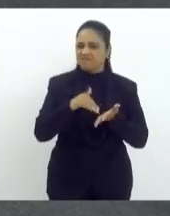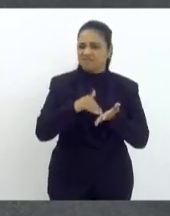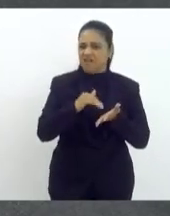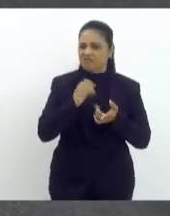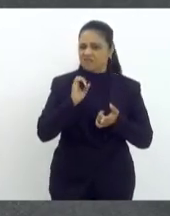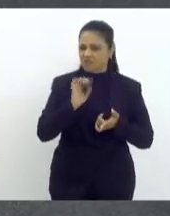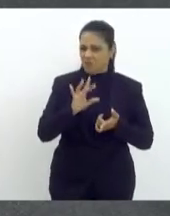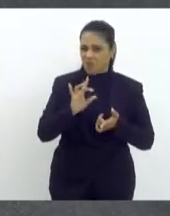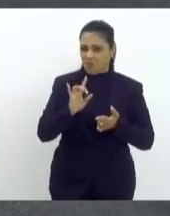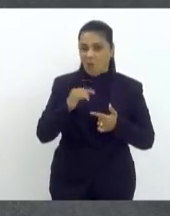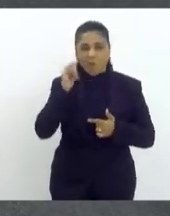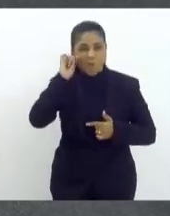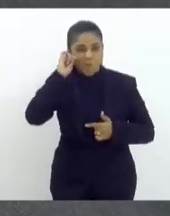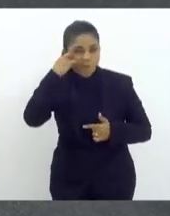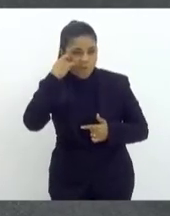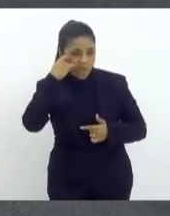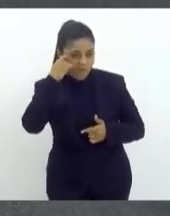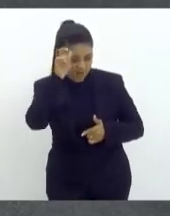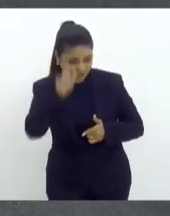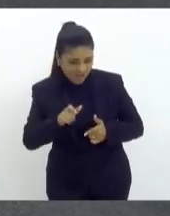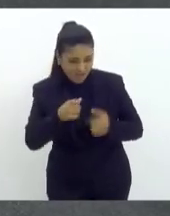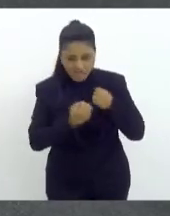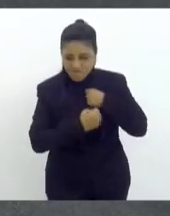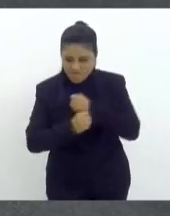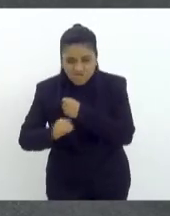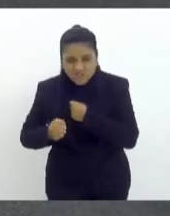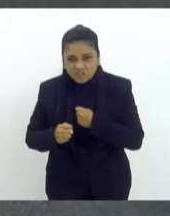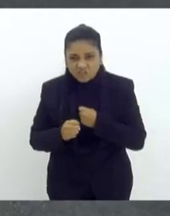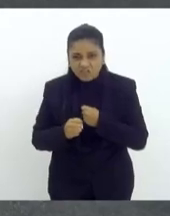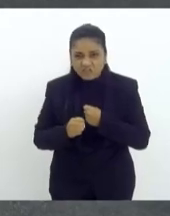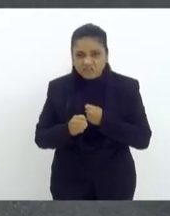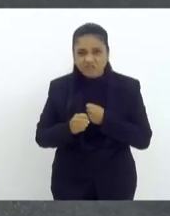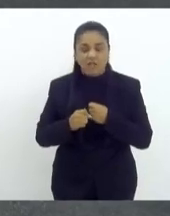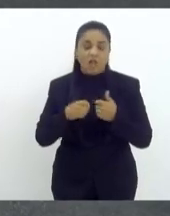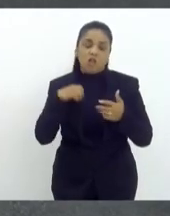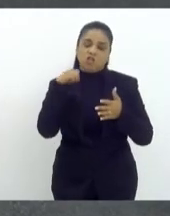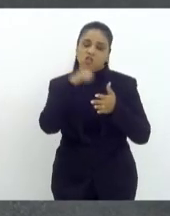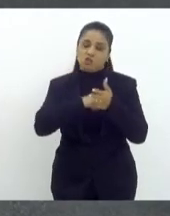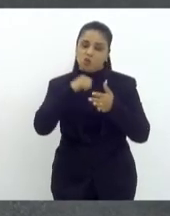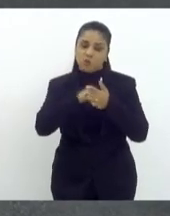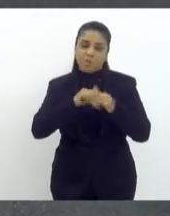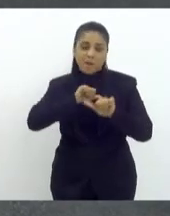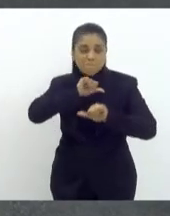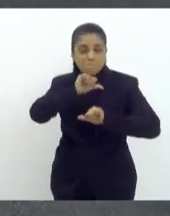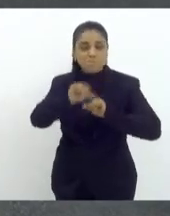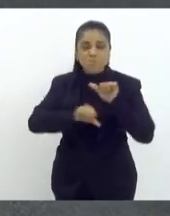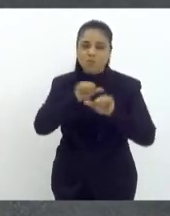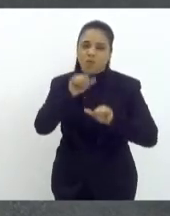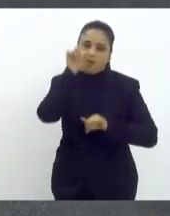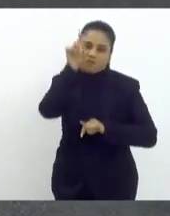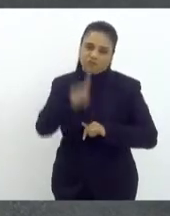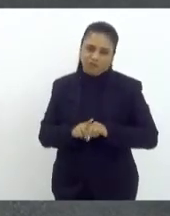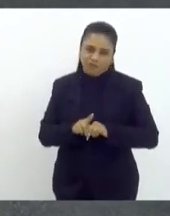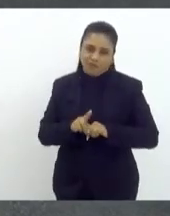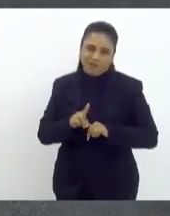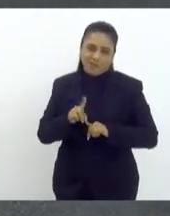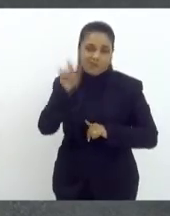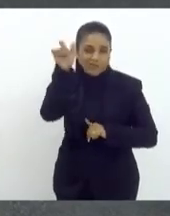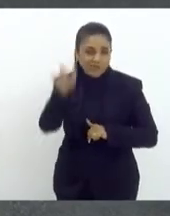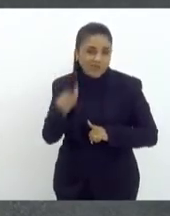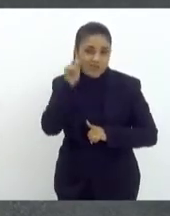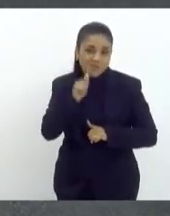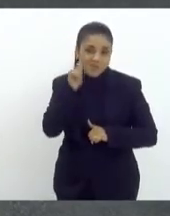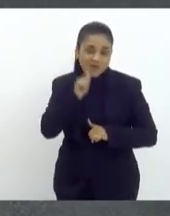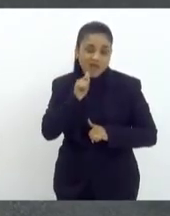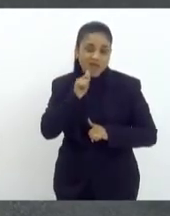negra não ser vista como uma faxineira é por isso que a gente luta a gente luta aqui pelo Direito das mulheres inclusive divergirem